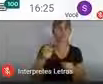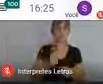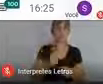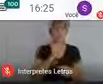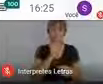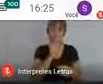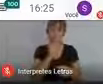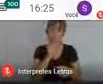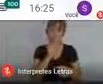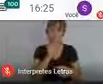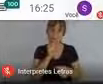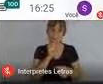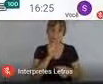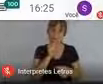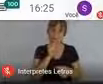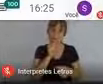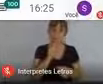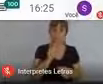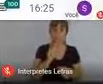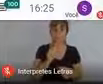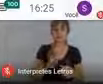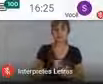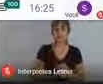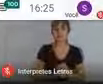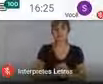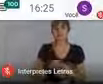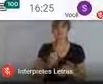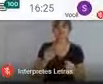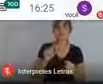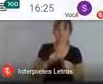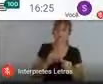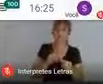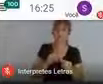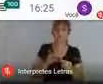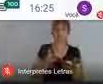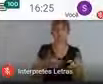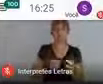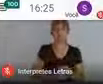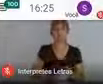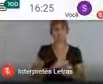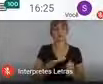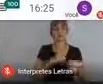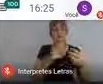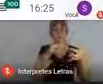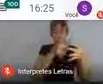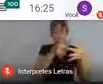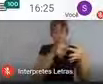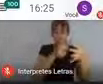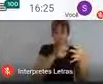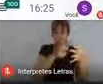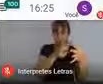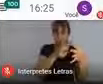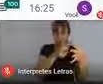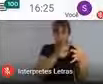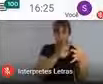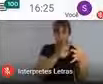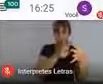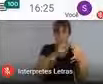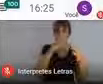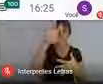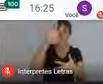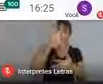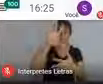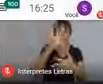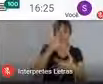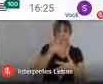primeiros passos na área dos estudos geolinguísticos que enfocaram